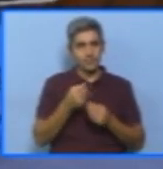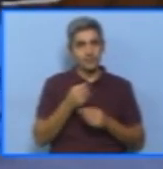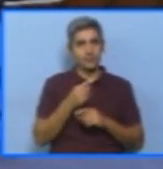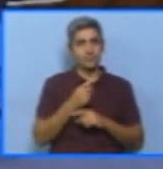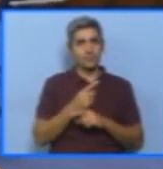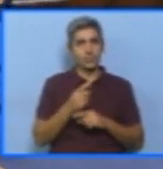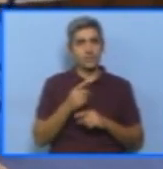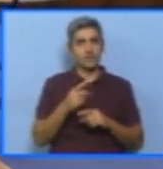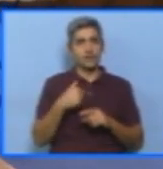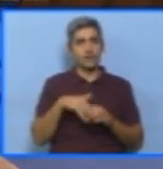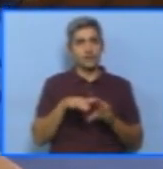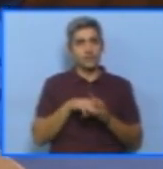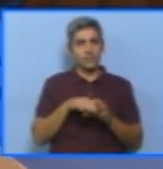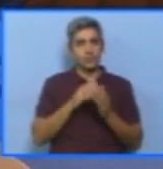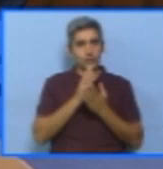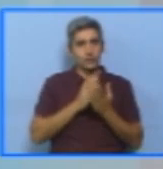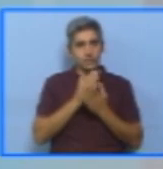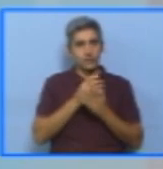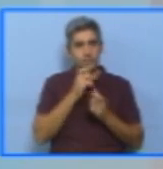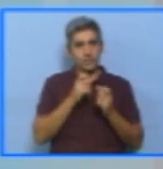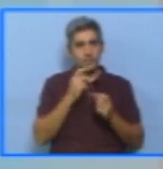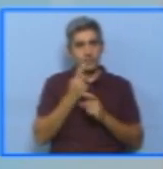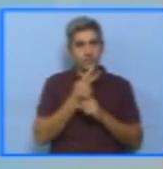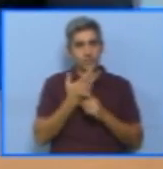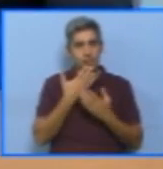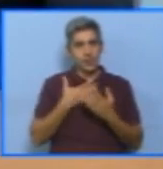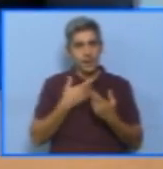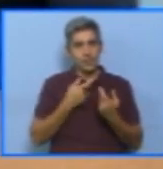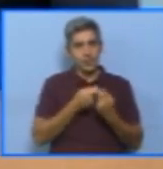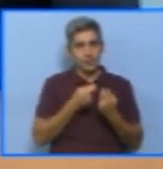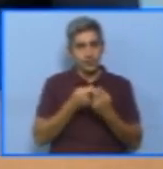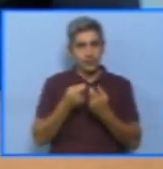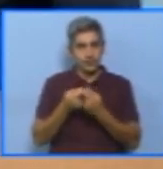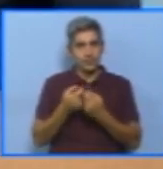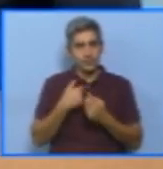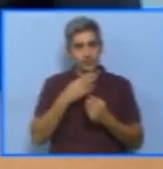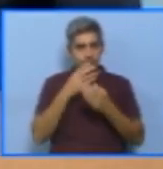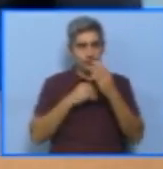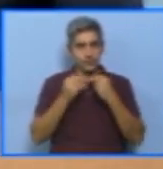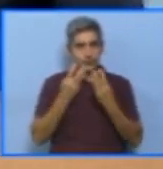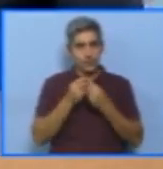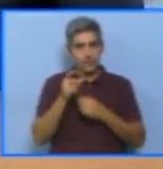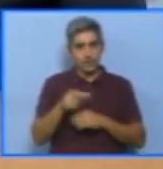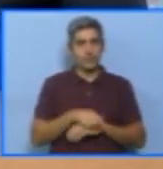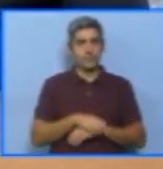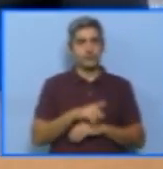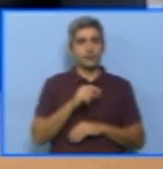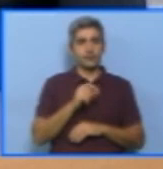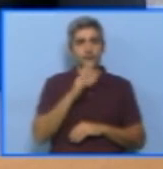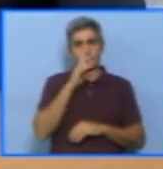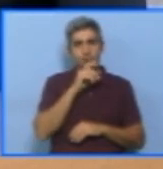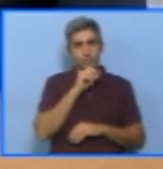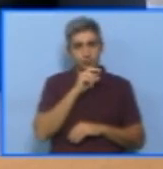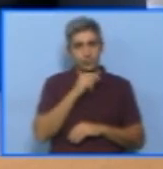sermos participantes no estudo da palavra, há algo que também nos aproxima e que eu vou aprendendo com ele. Depois, se me fosse